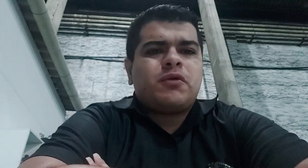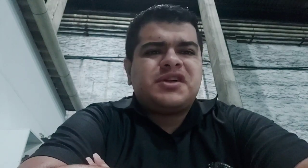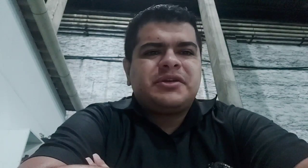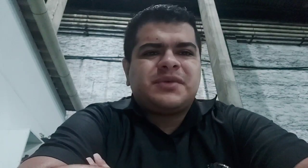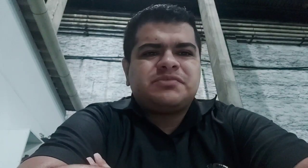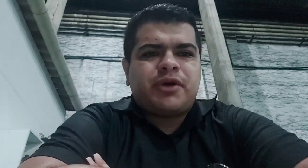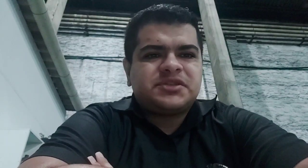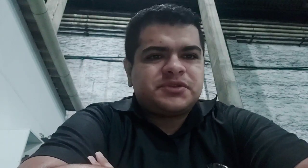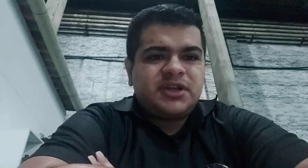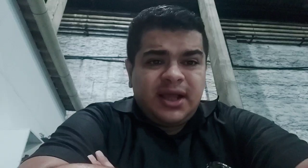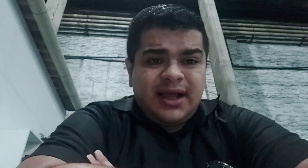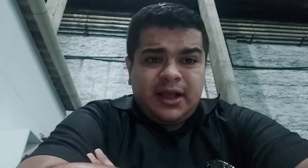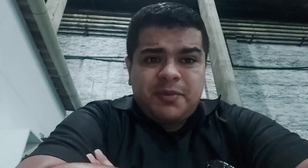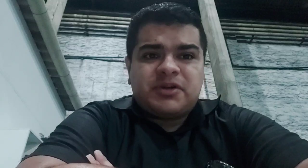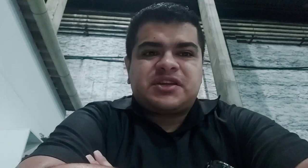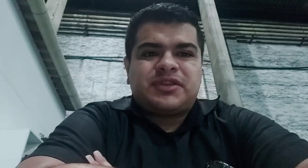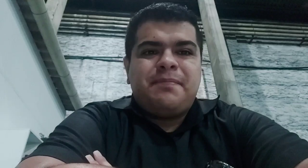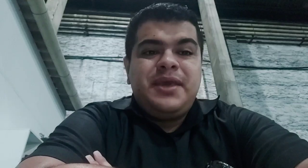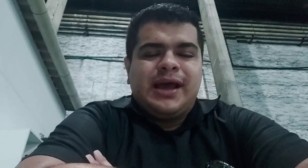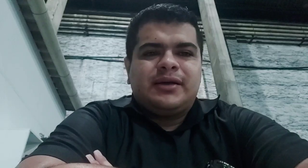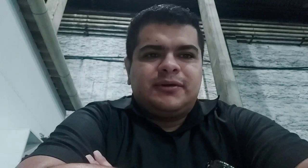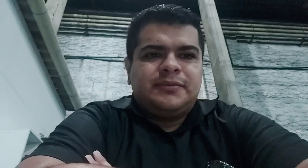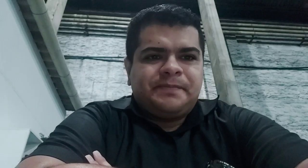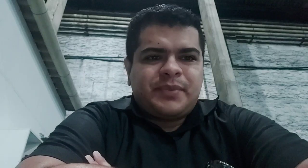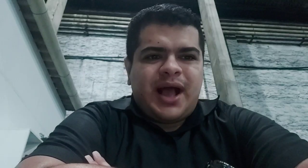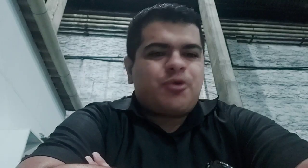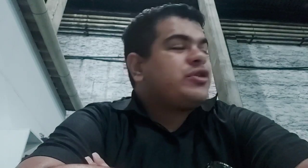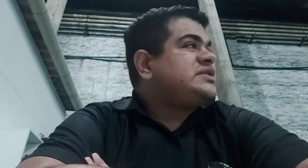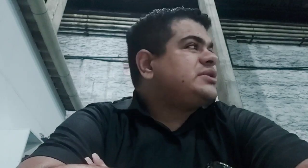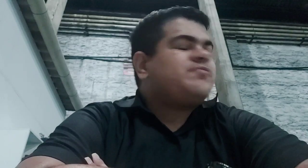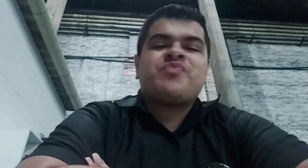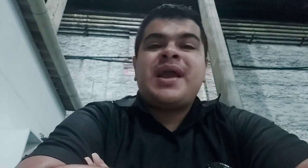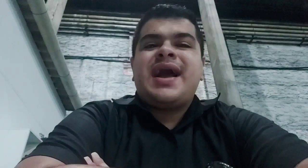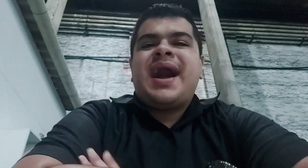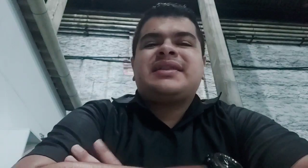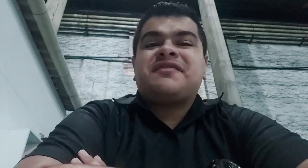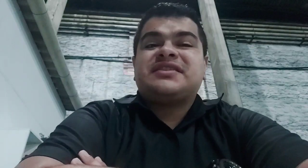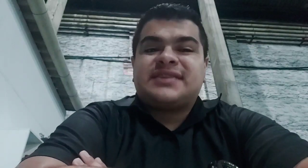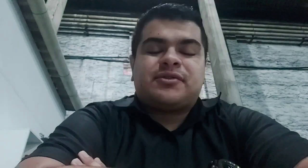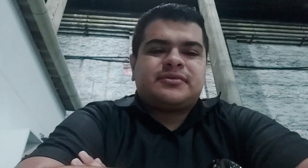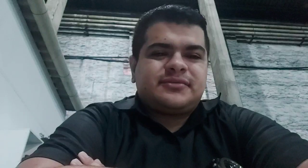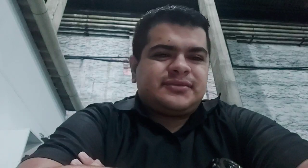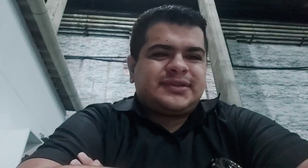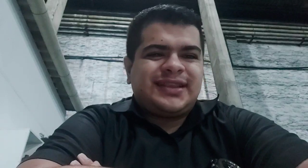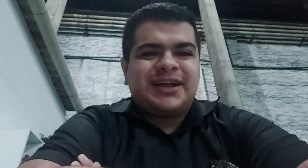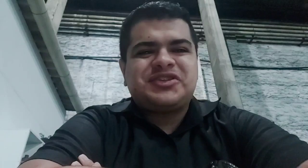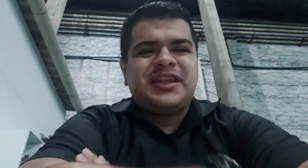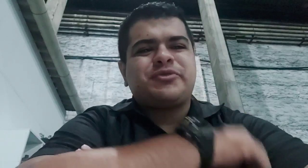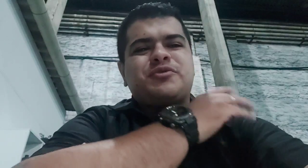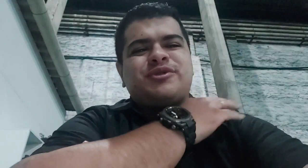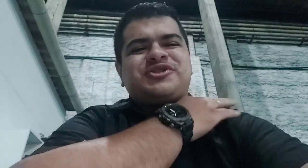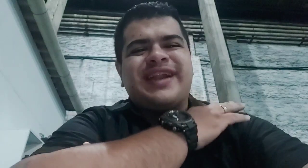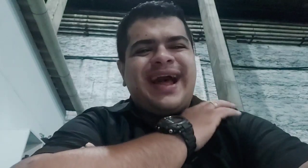e com alguns amigos mais próximos, e uma coisa que eu temia aconteceu. A intervenção que